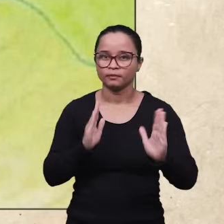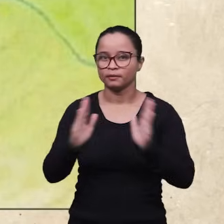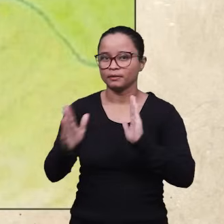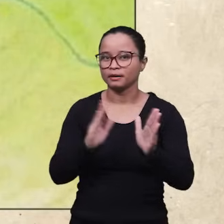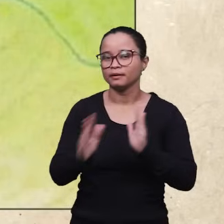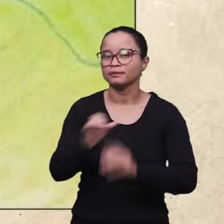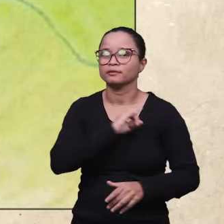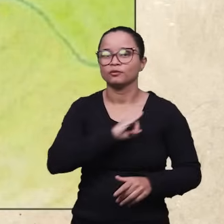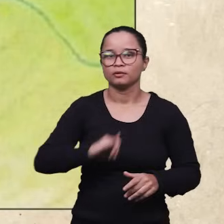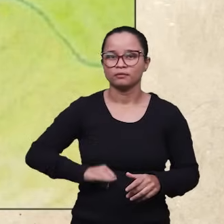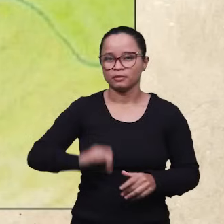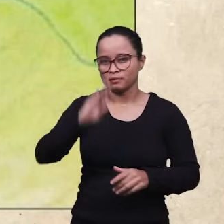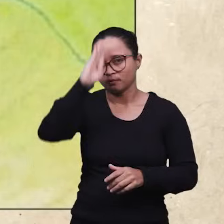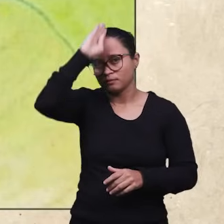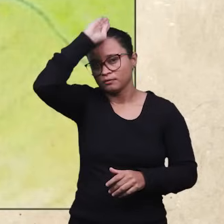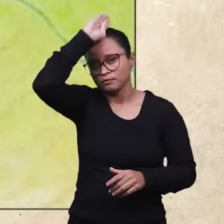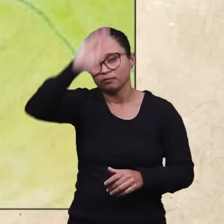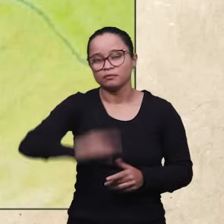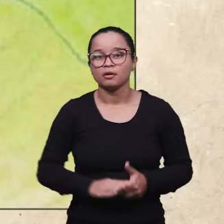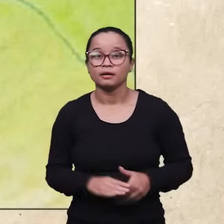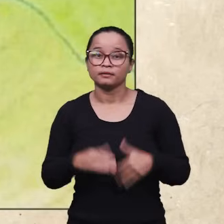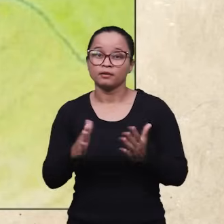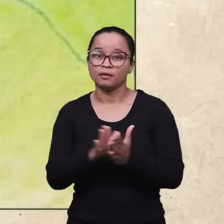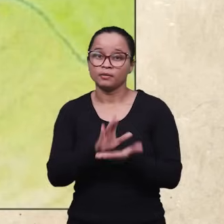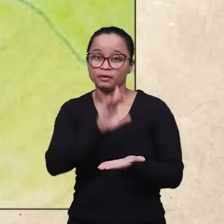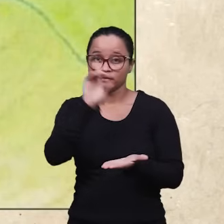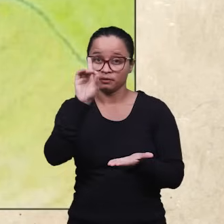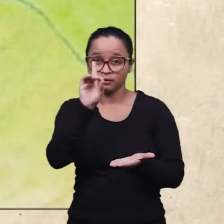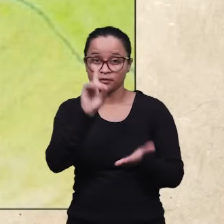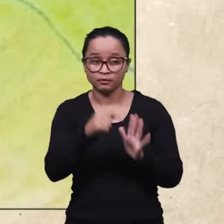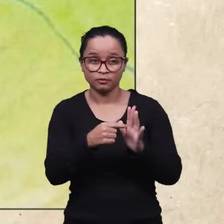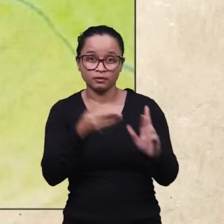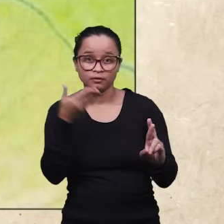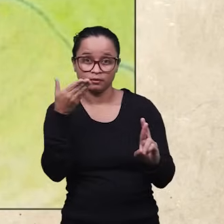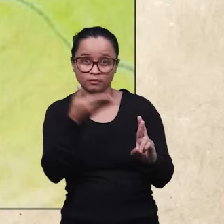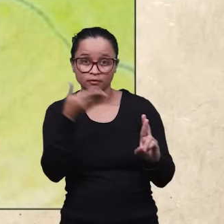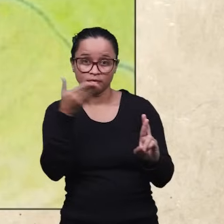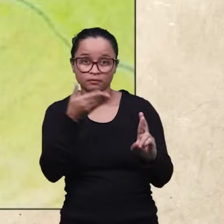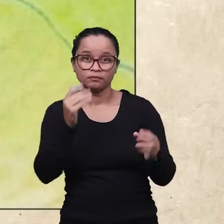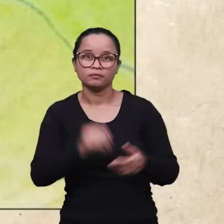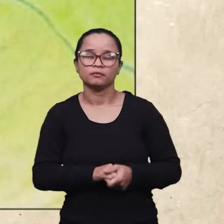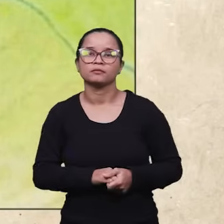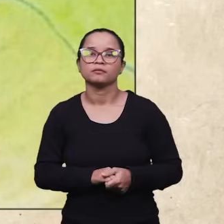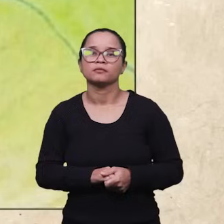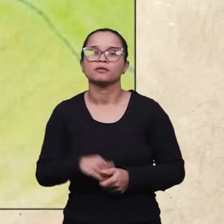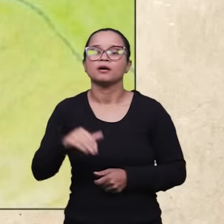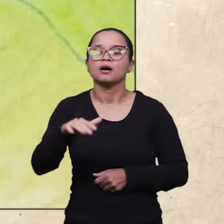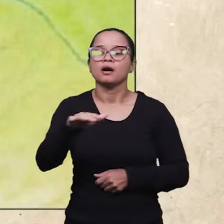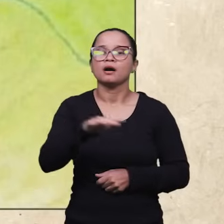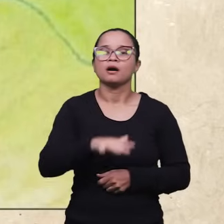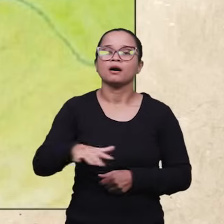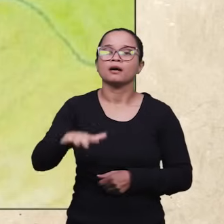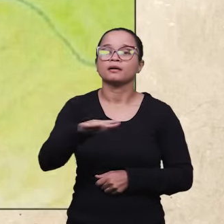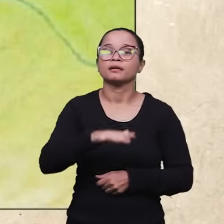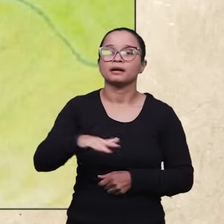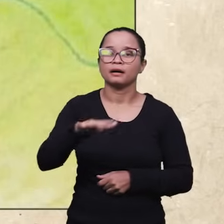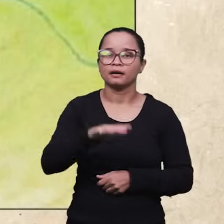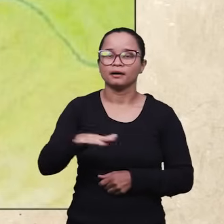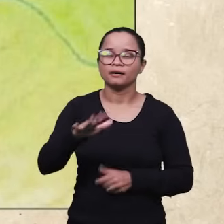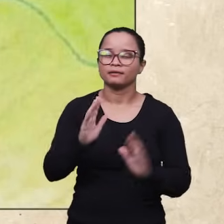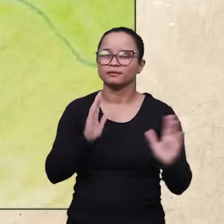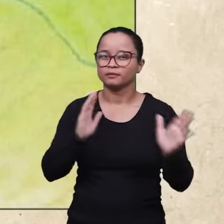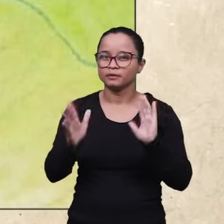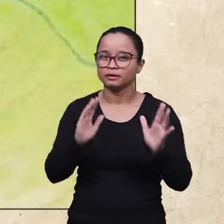na verdade, a palavra vai nos fazer uma referência dessa ocasião como a plenitude dos tempos, né?